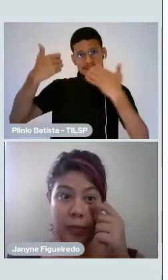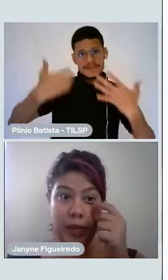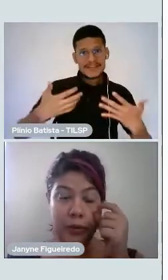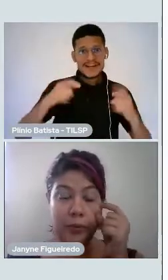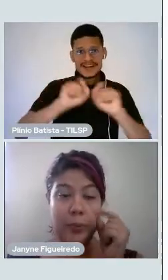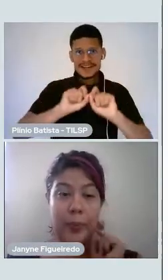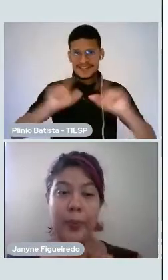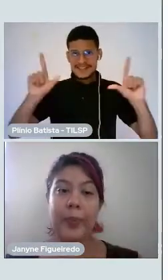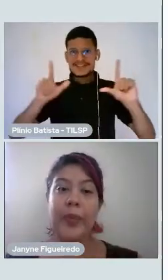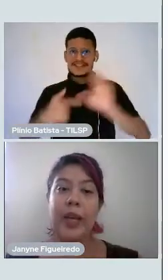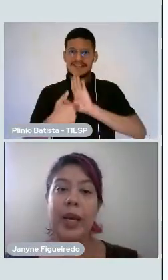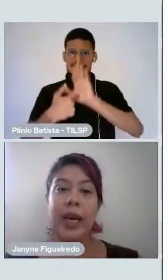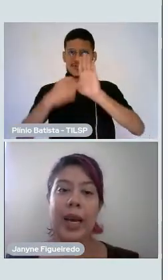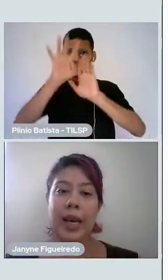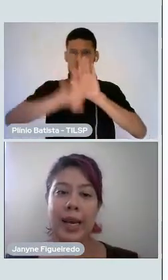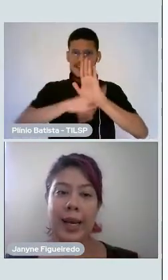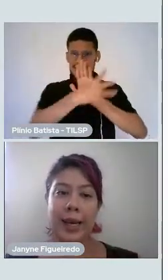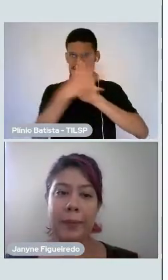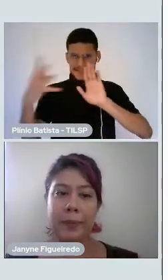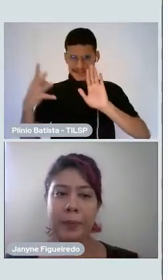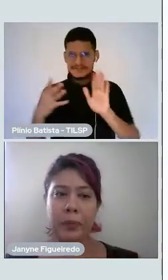tabelinha a respeito.